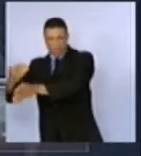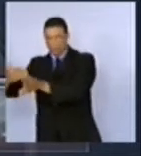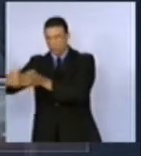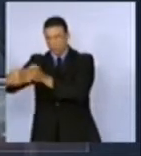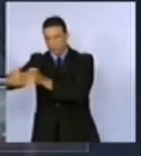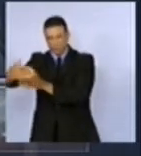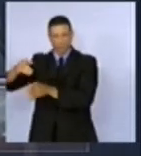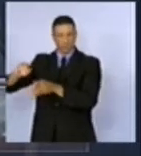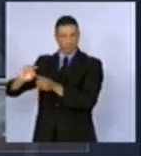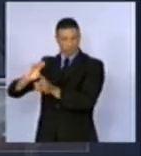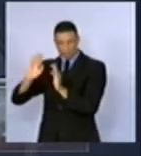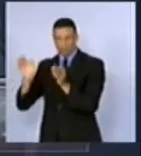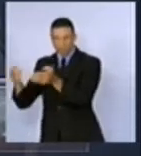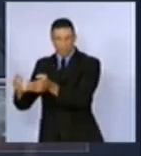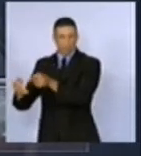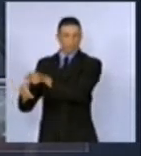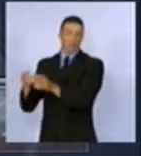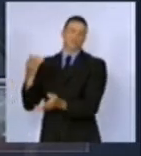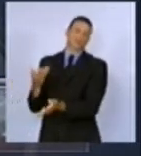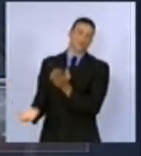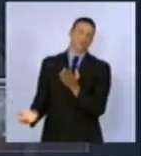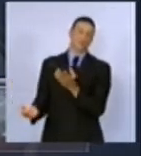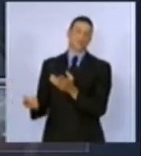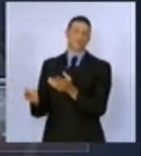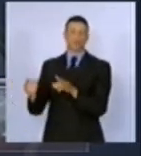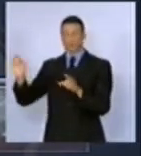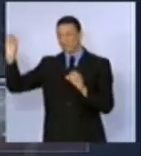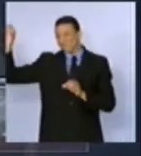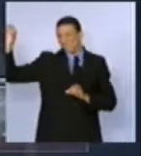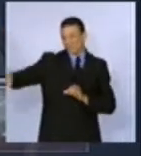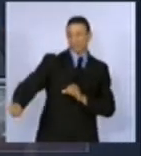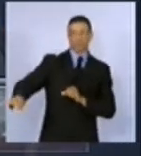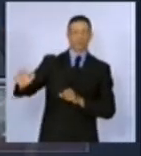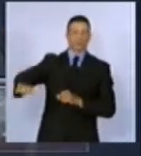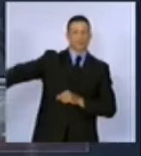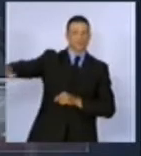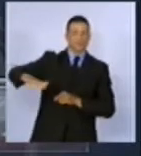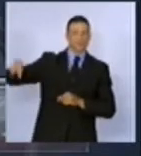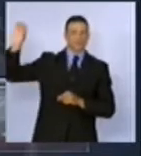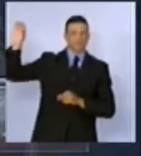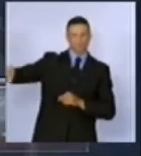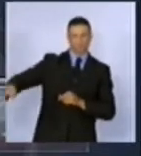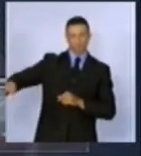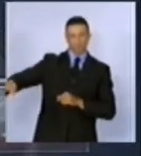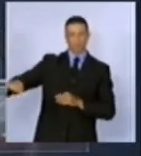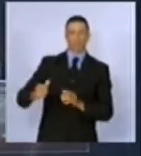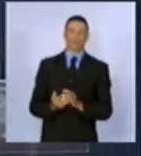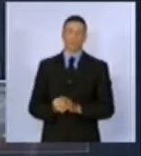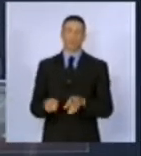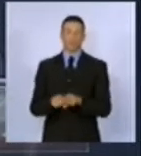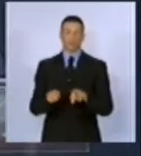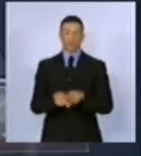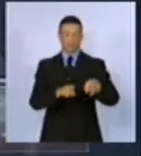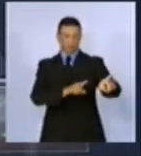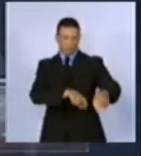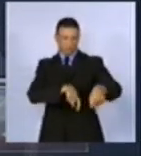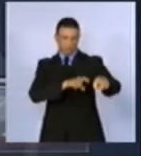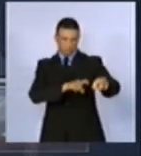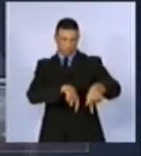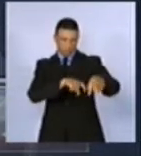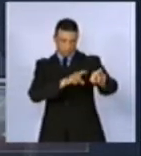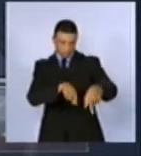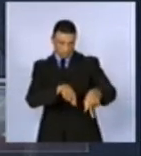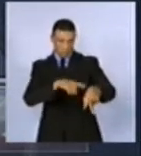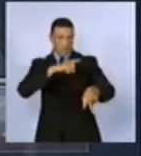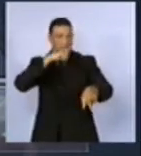acentuada ele ele se torna ainda mais mais grave é a atividade de infantil do corte da cana